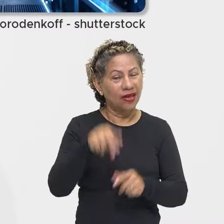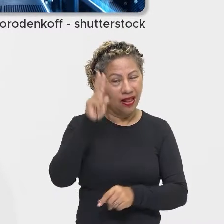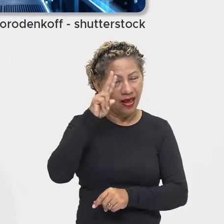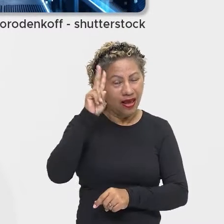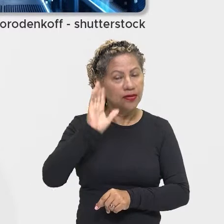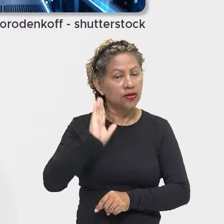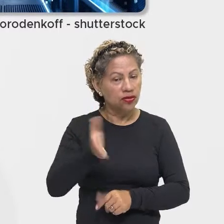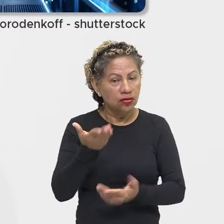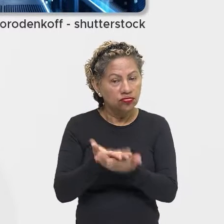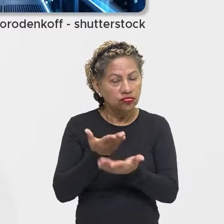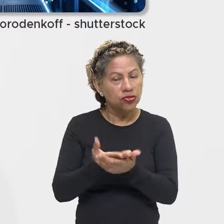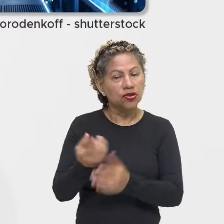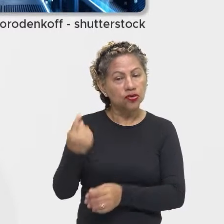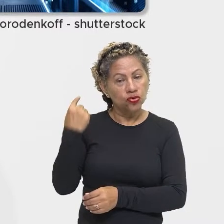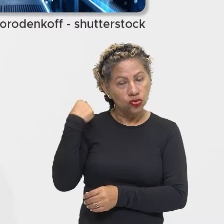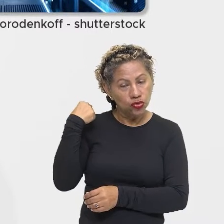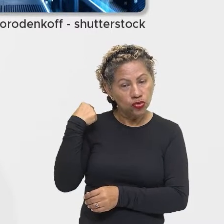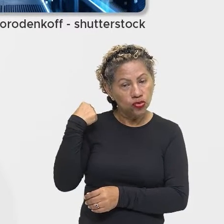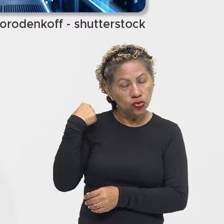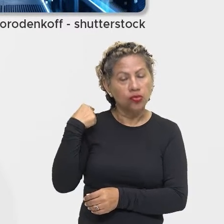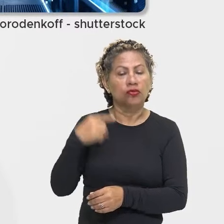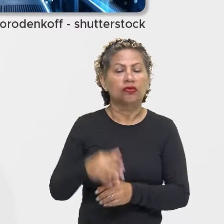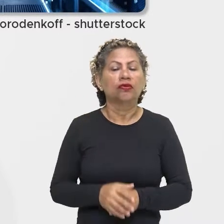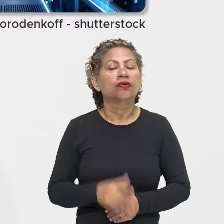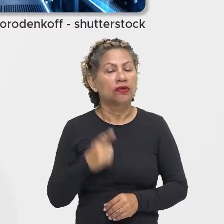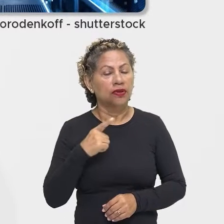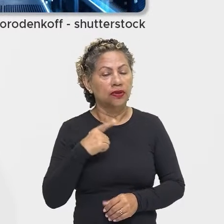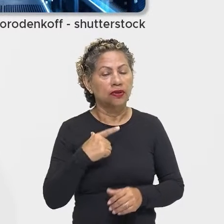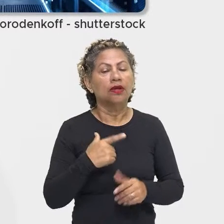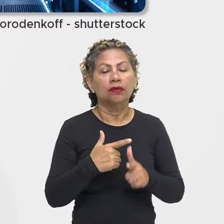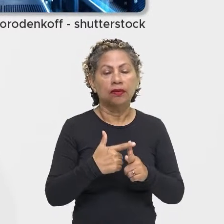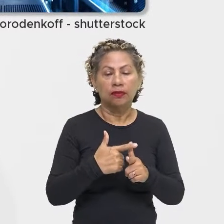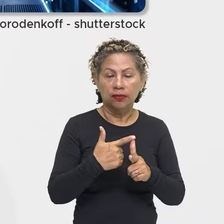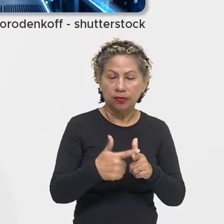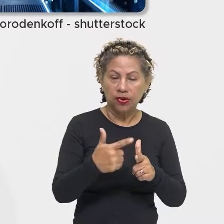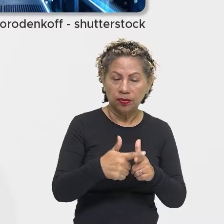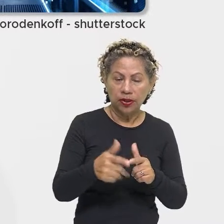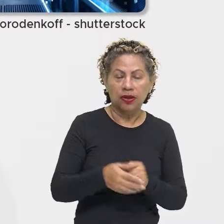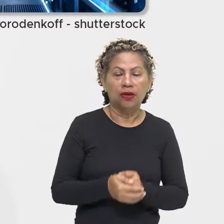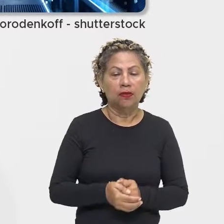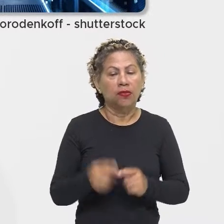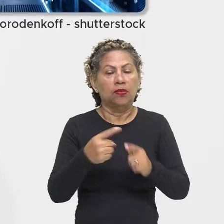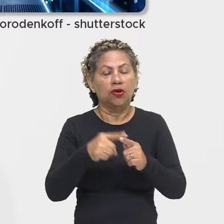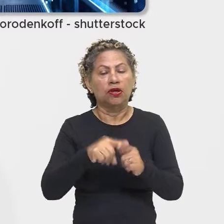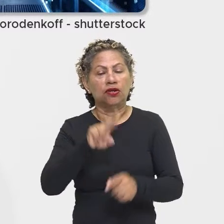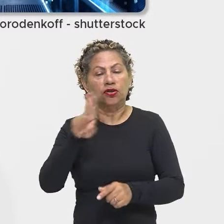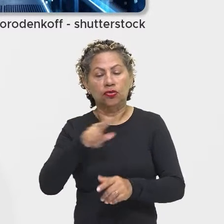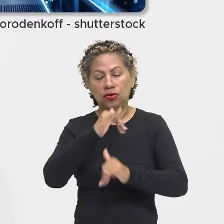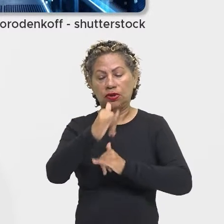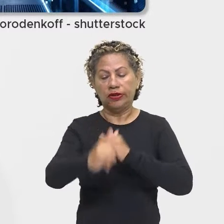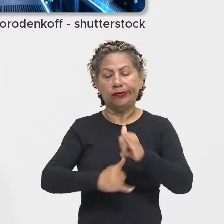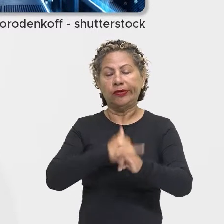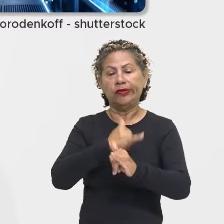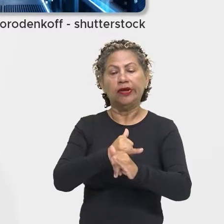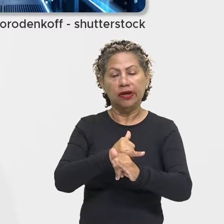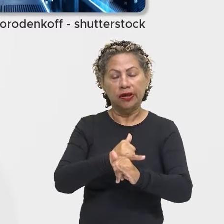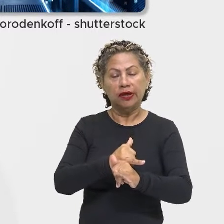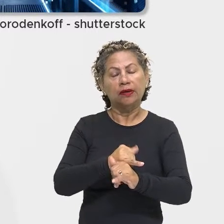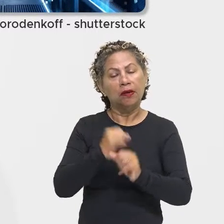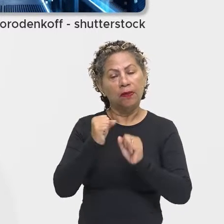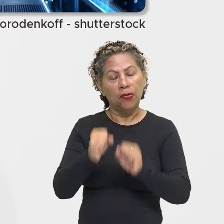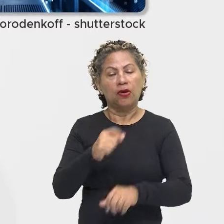problemas e manutenção geral. Por exemplo, remoção de vírus, spywares, malwares, dentre outros